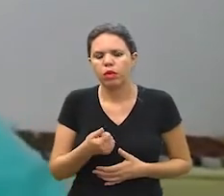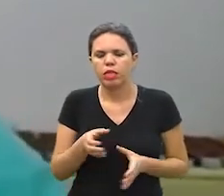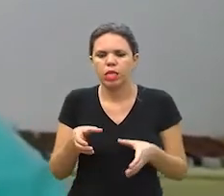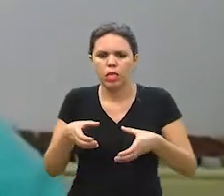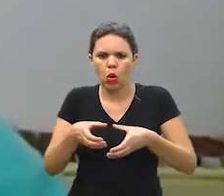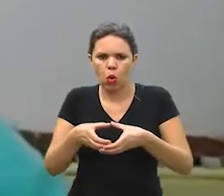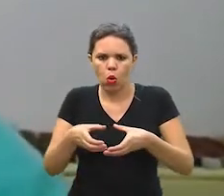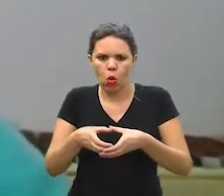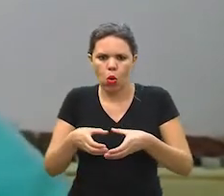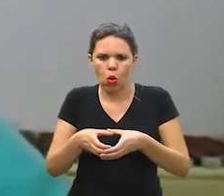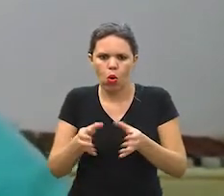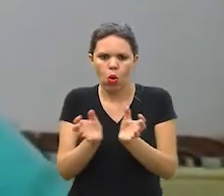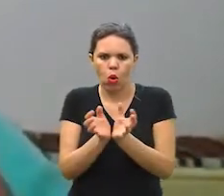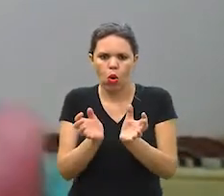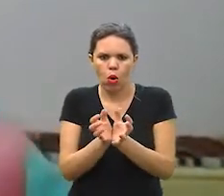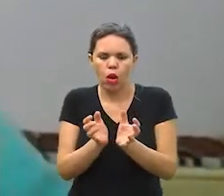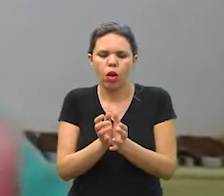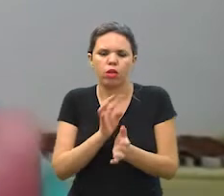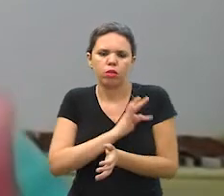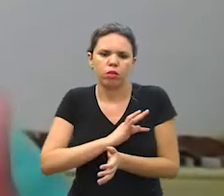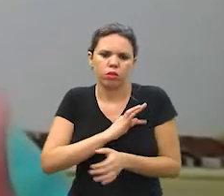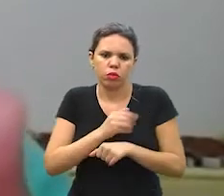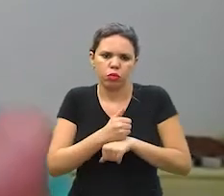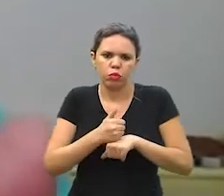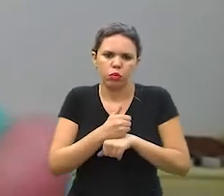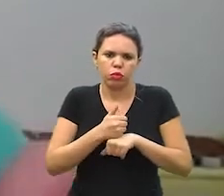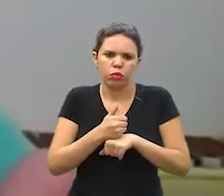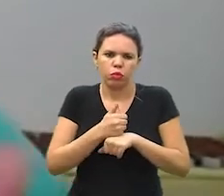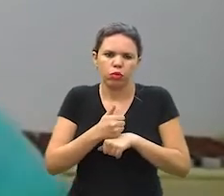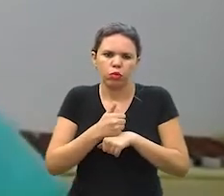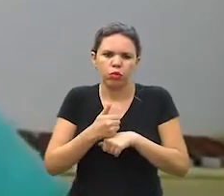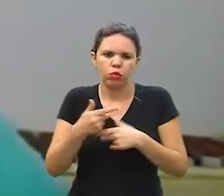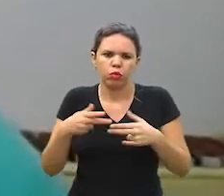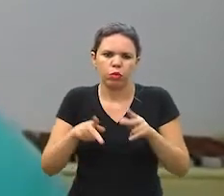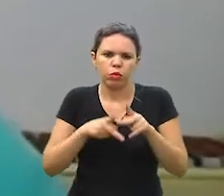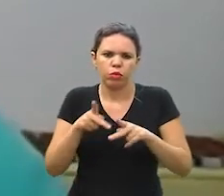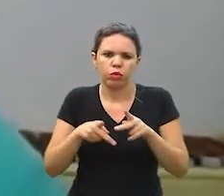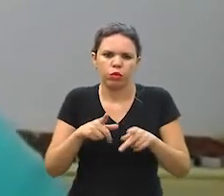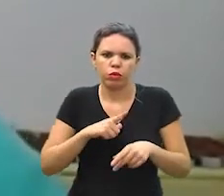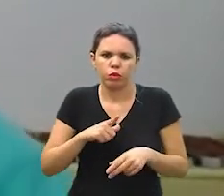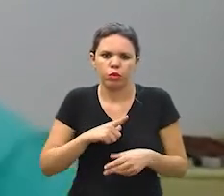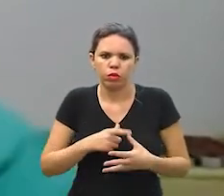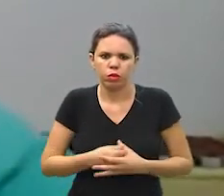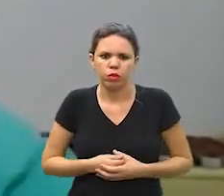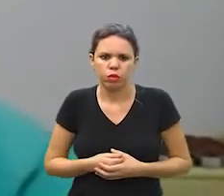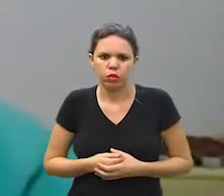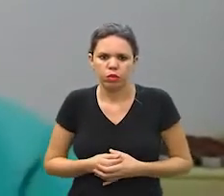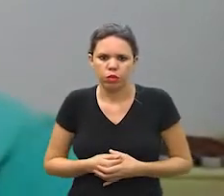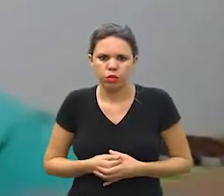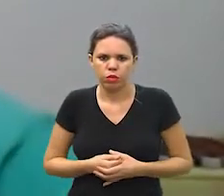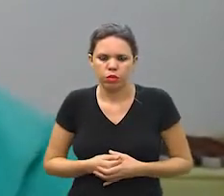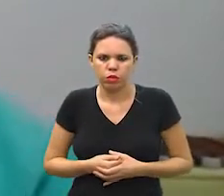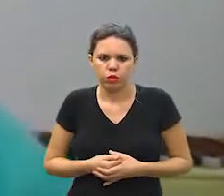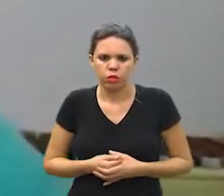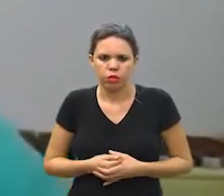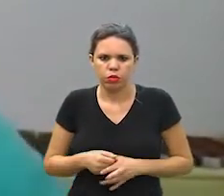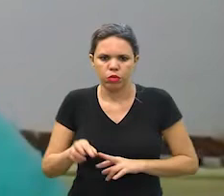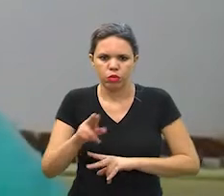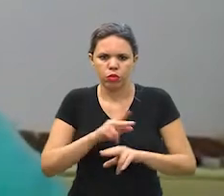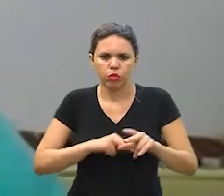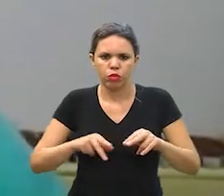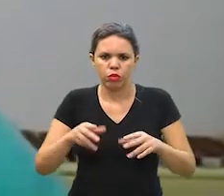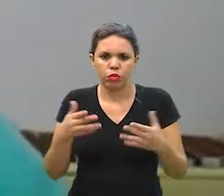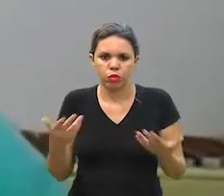comitê, entende? Que tenha técnicos, que tenha especialistas, que seja